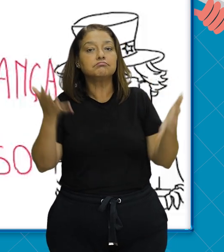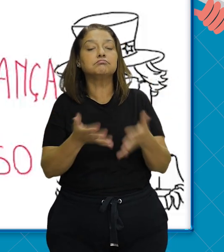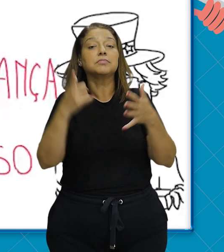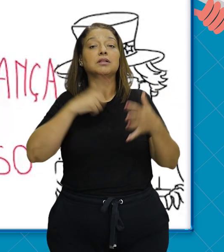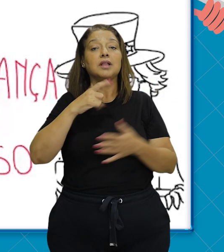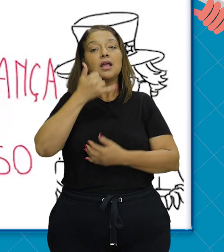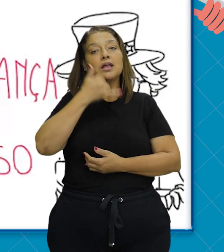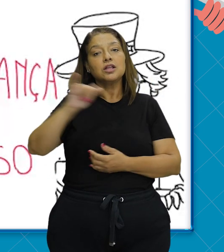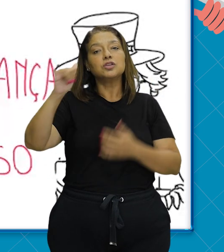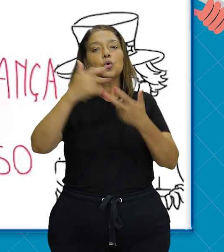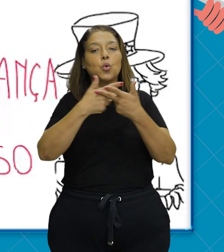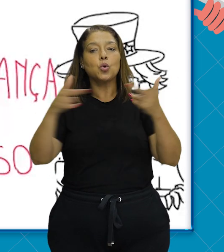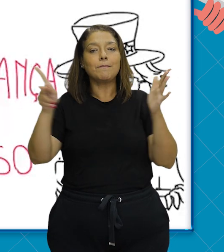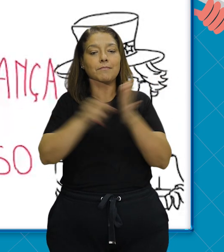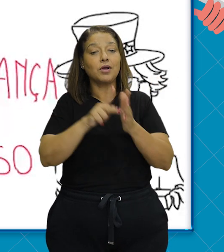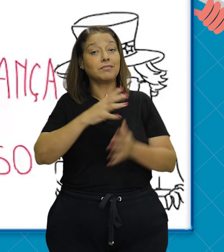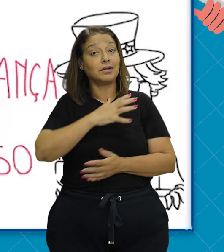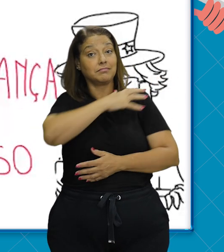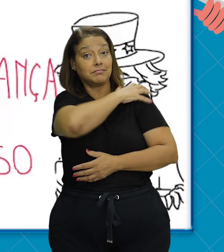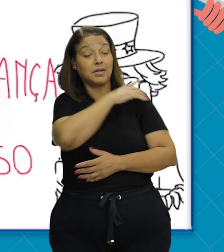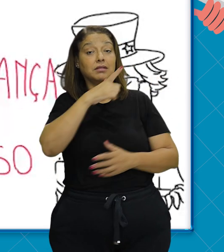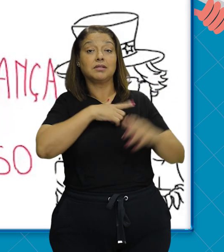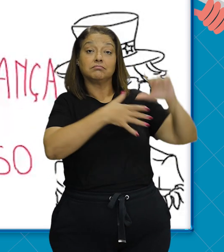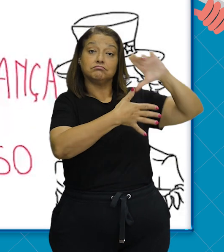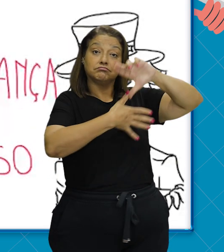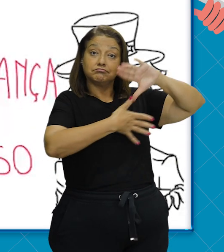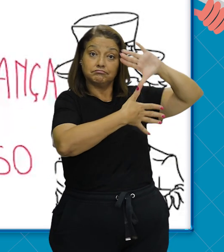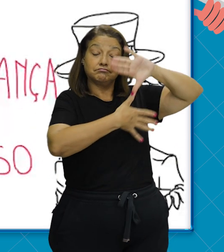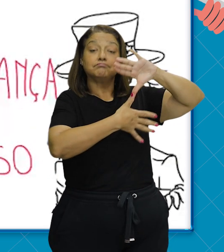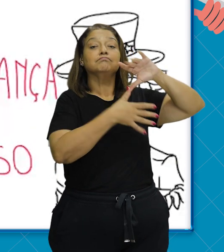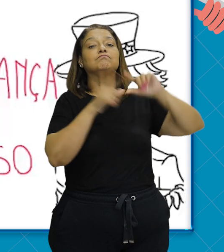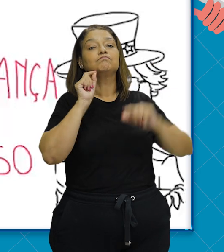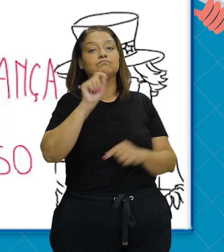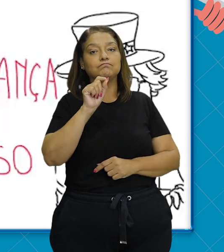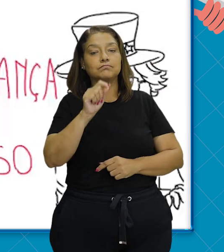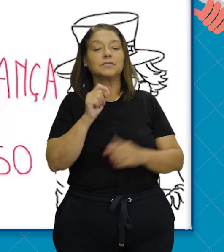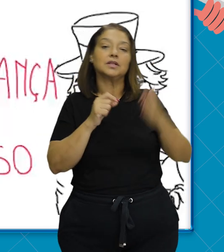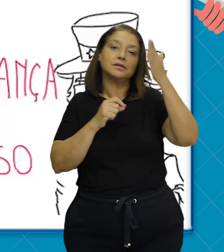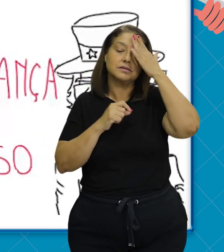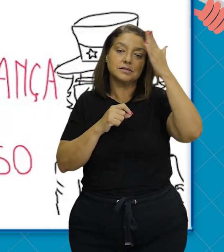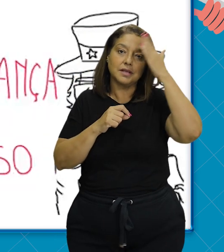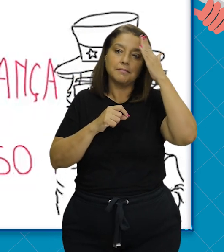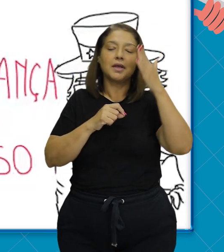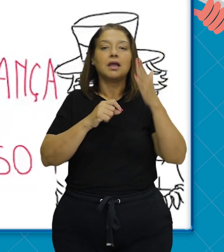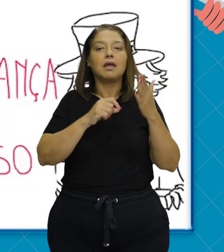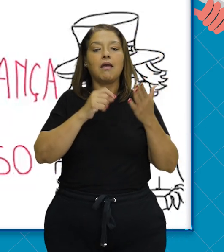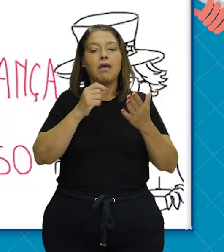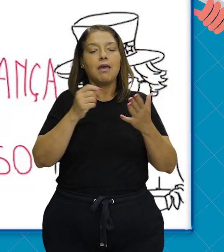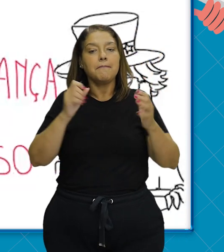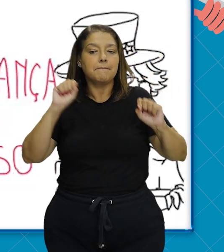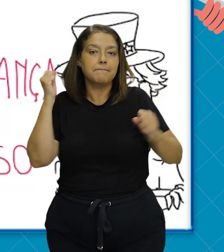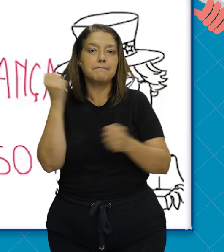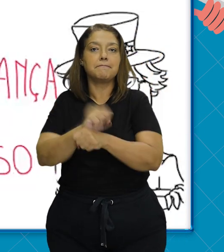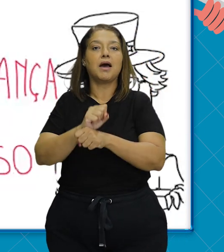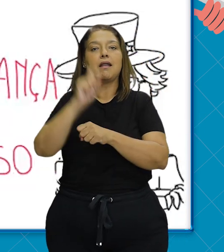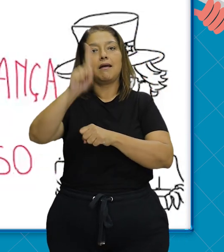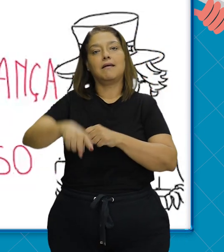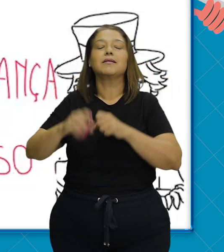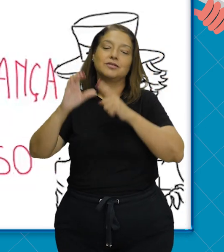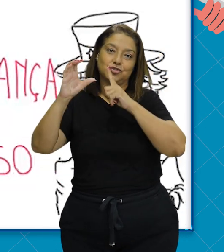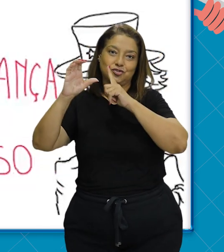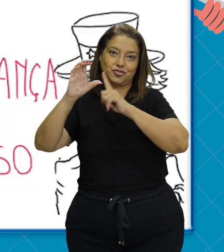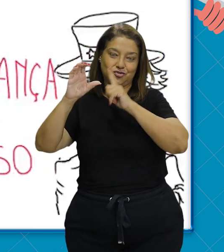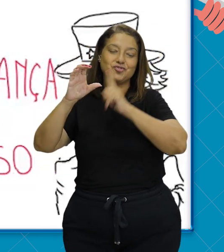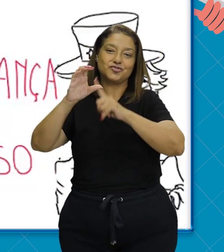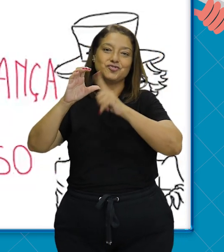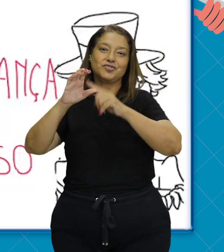regimes militares de direita na América do Sul, com o objetivo de impedir a formação de revoluções socialistas na região. Dessa